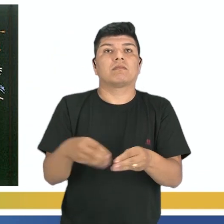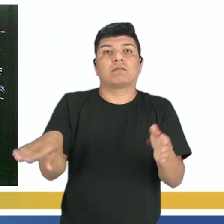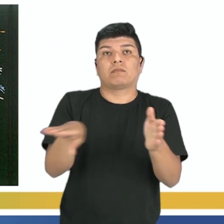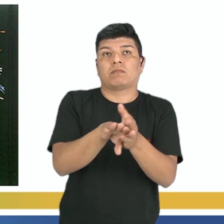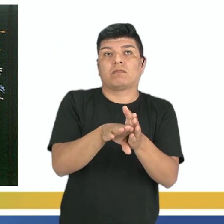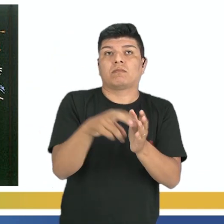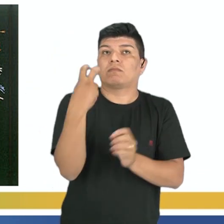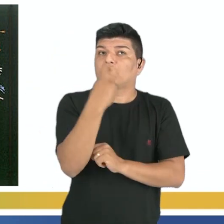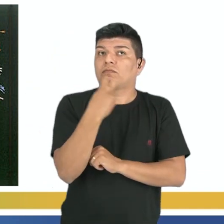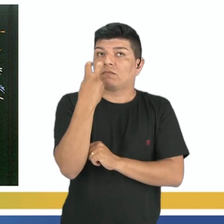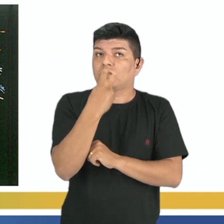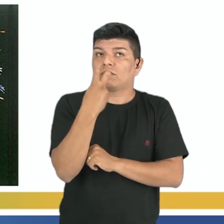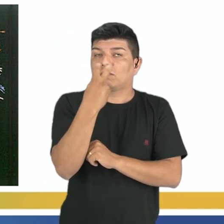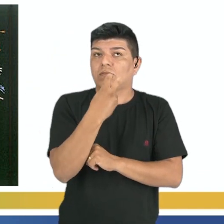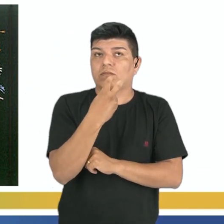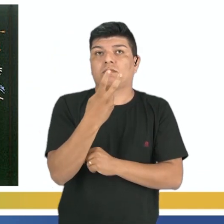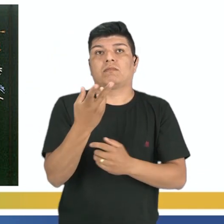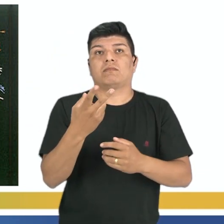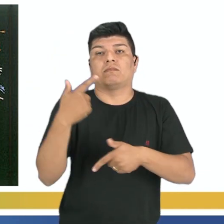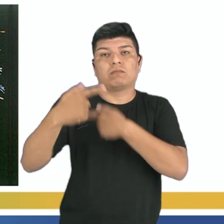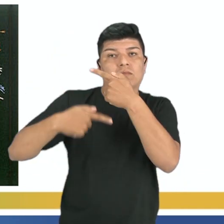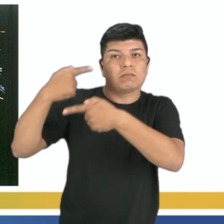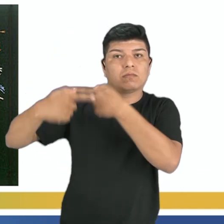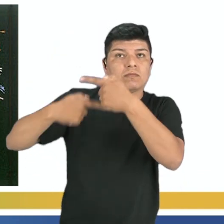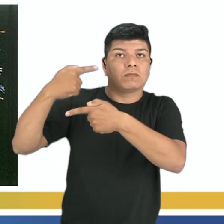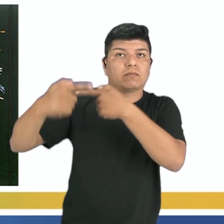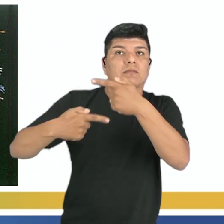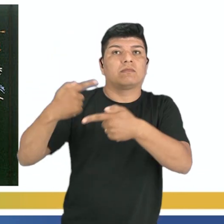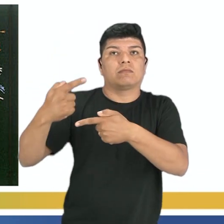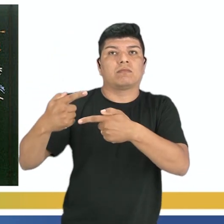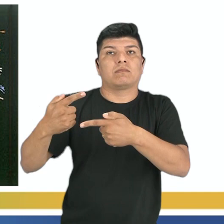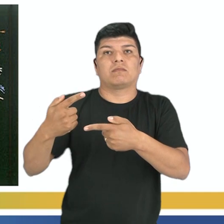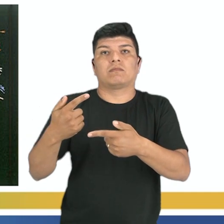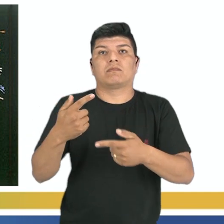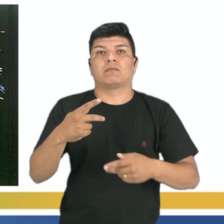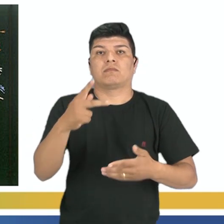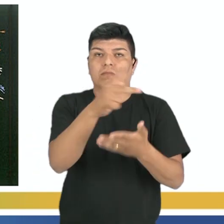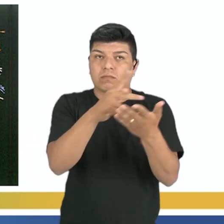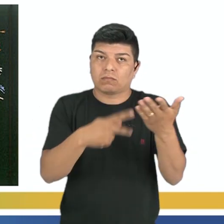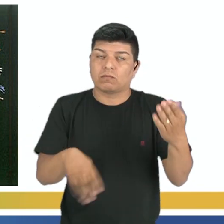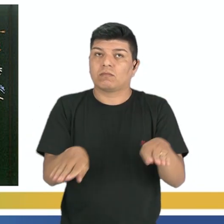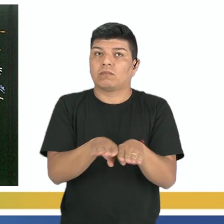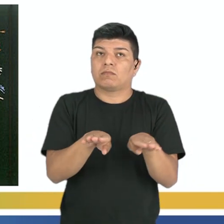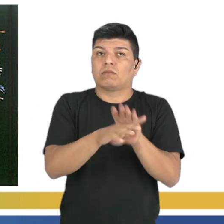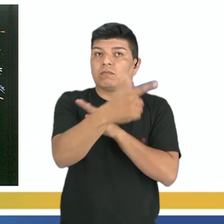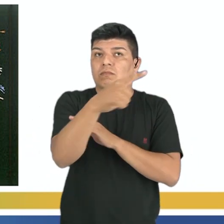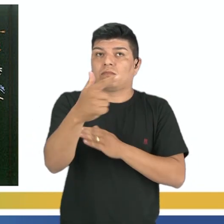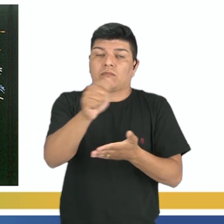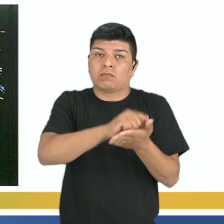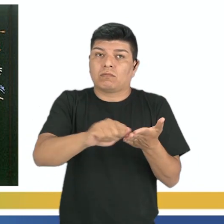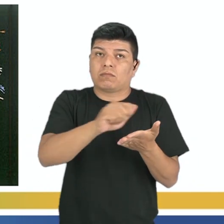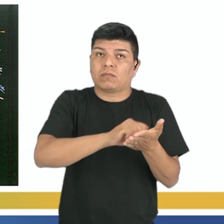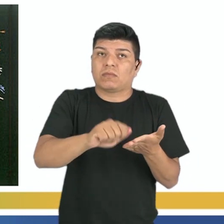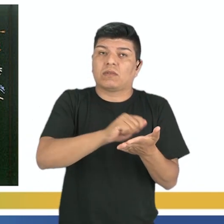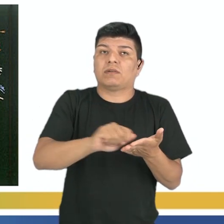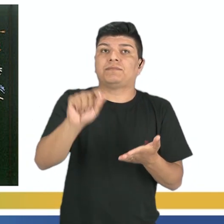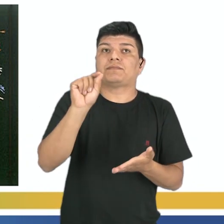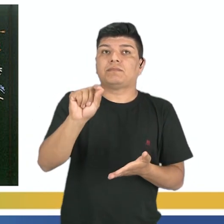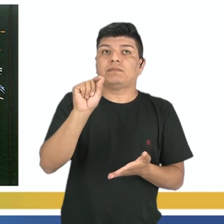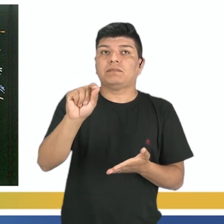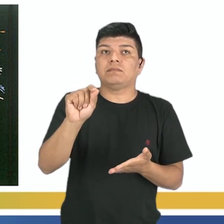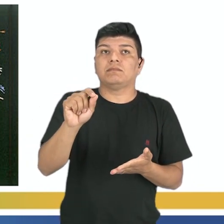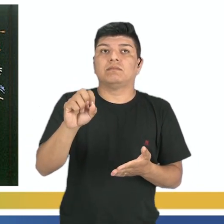relatos orais, feitos de geração em geração por sacerdotes e poetas, tá? Como não possuíam escrita, cabia